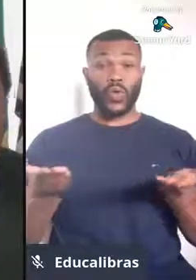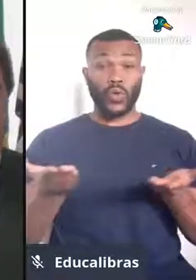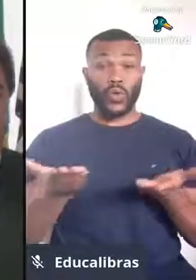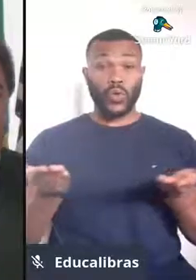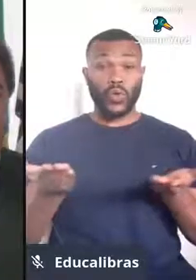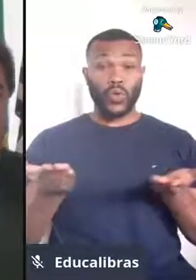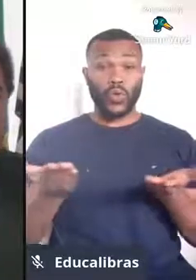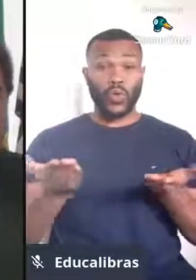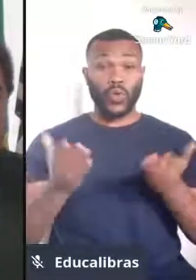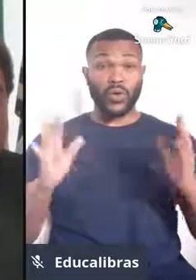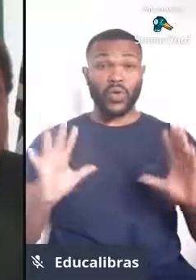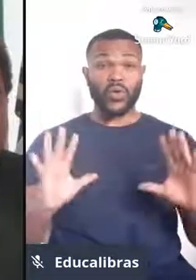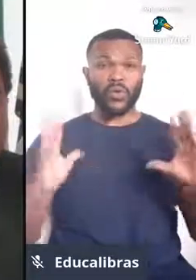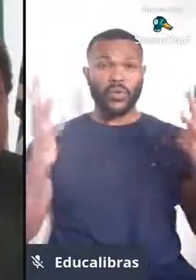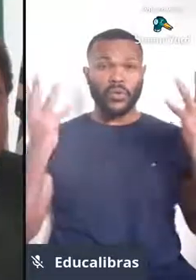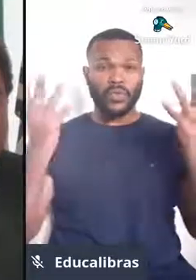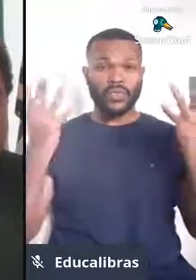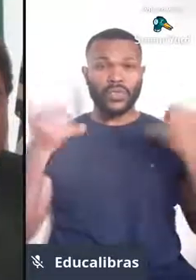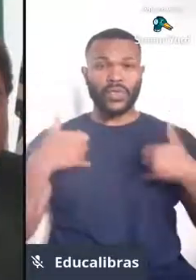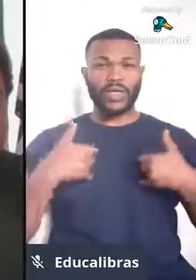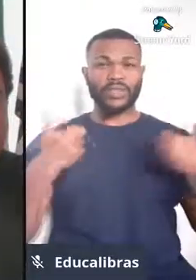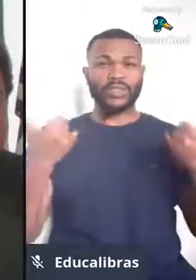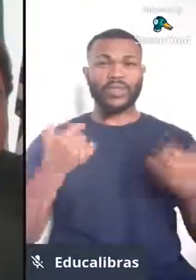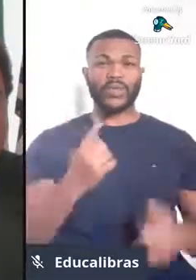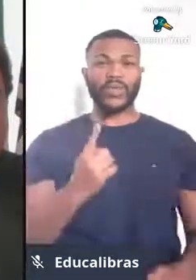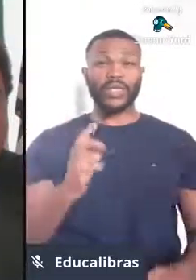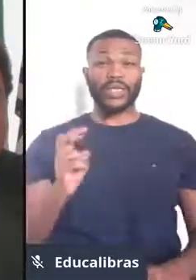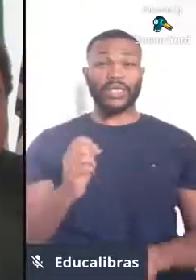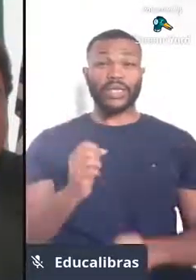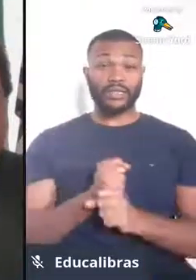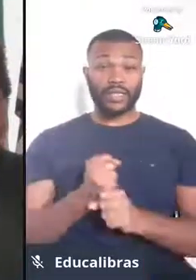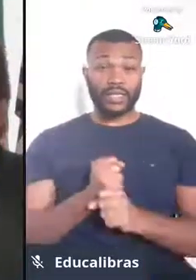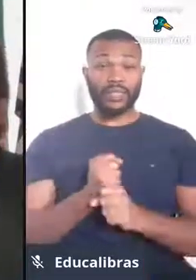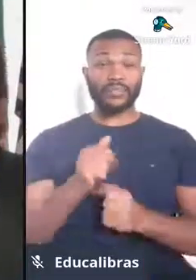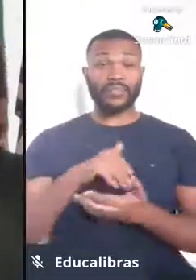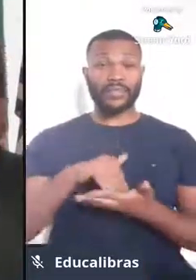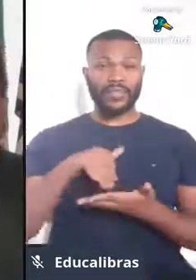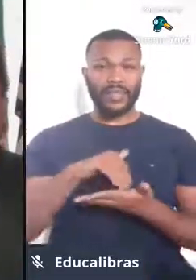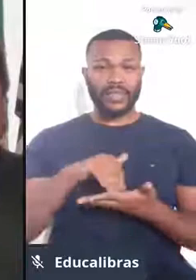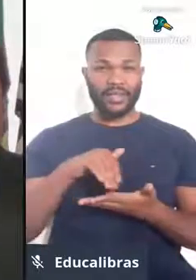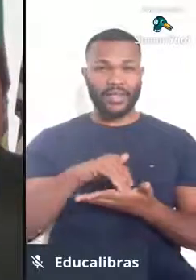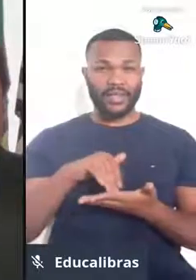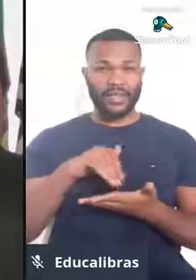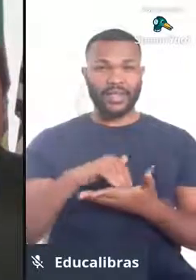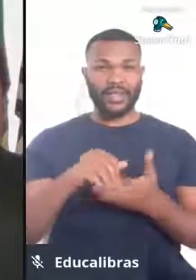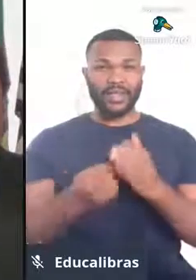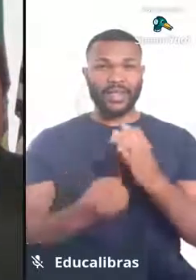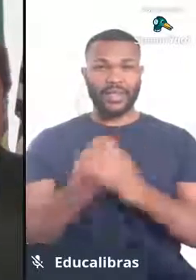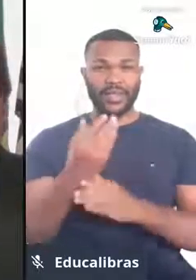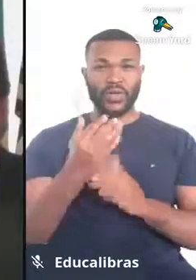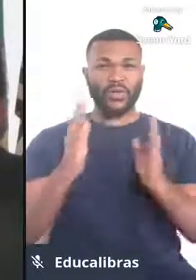comemoração do aniversário de 15 anos da Secretaria. A Secretaria foi criada há 15 anos atrás